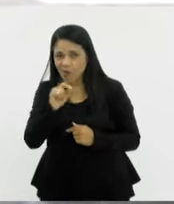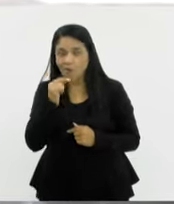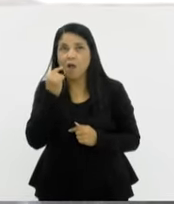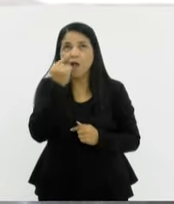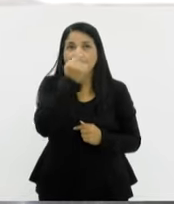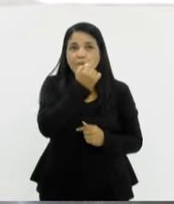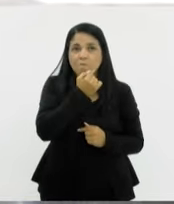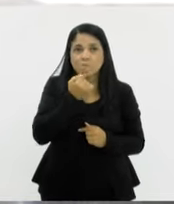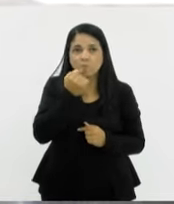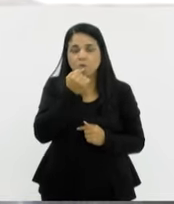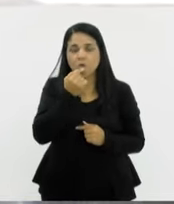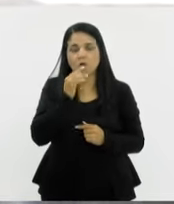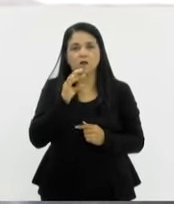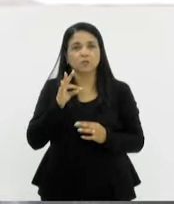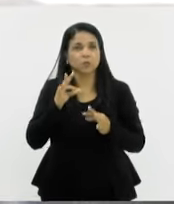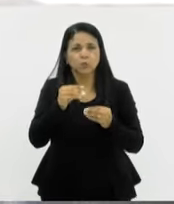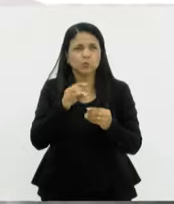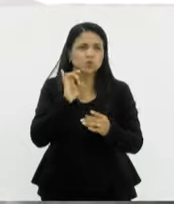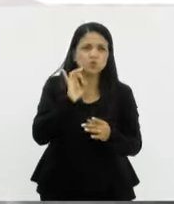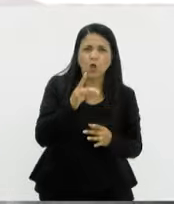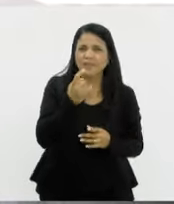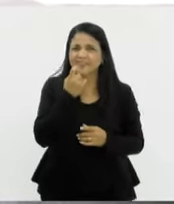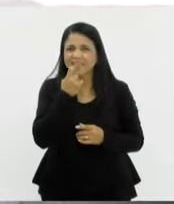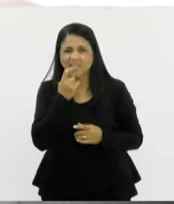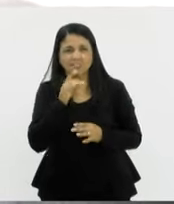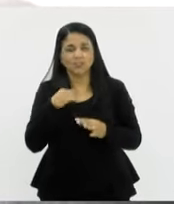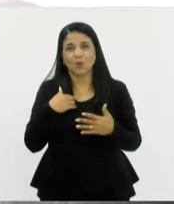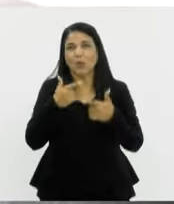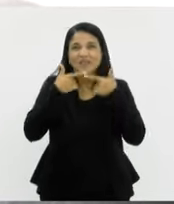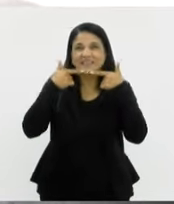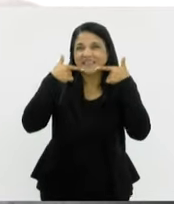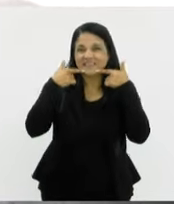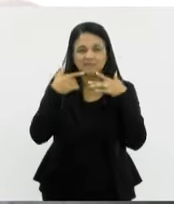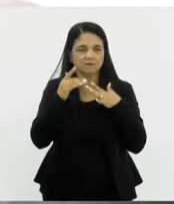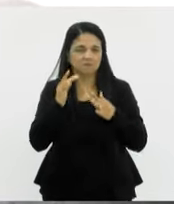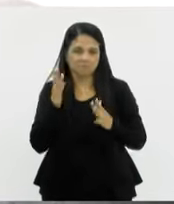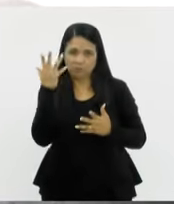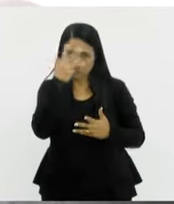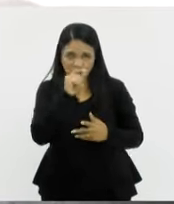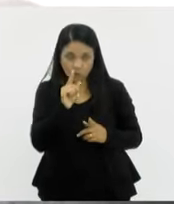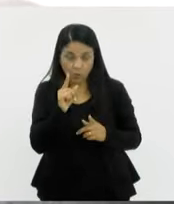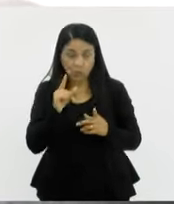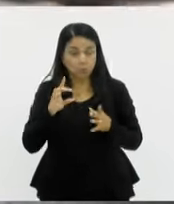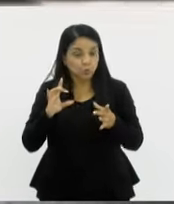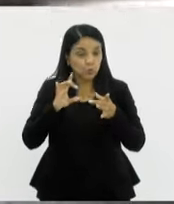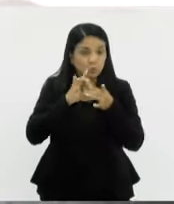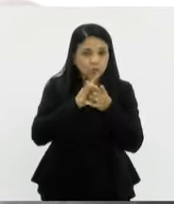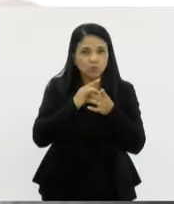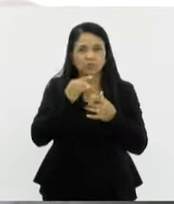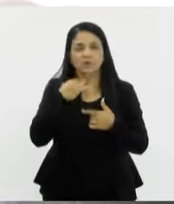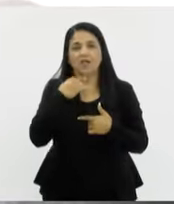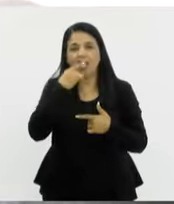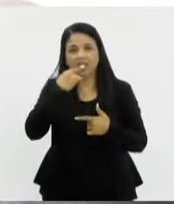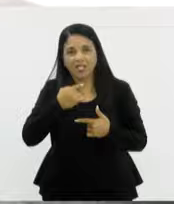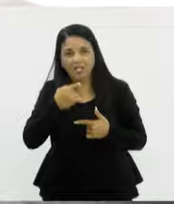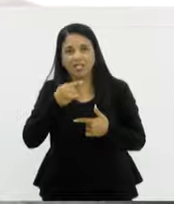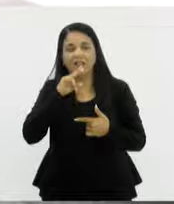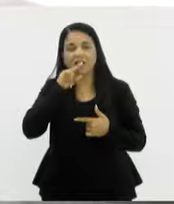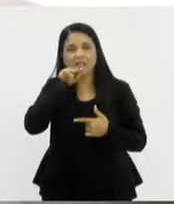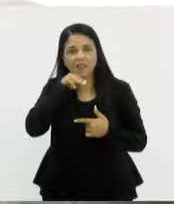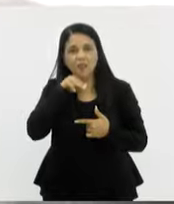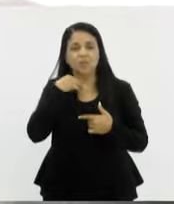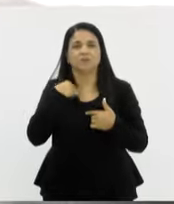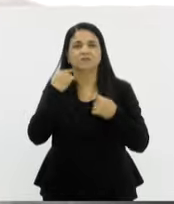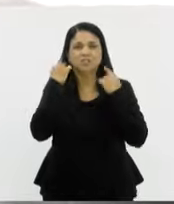um todo, não apenas como dente, não apenas como estética, mas que todo o conjunto, a língua, a gengiva, a mucosa,